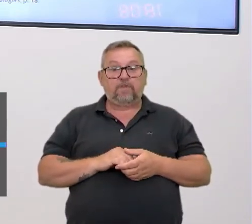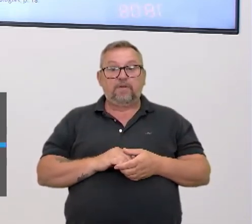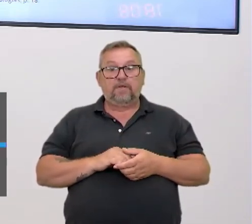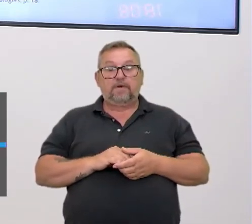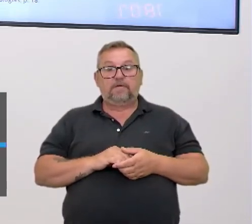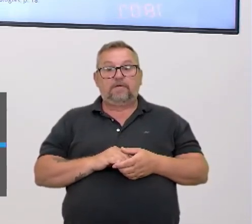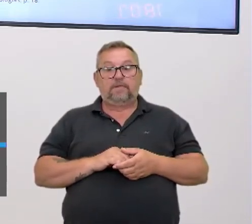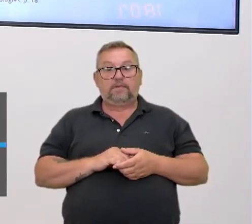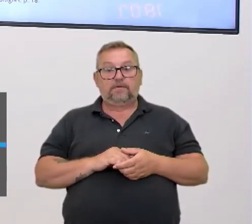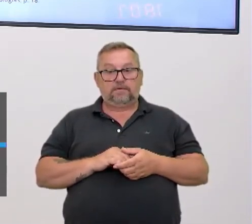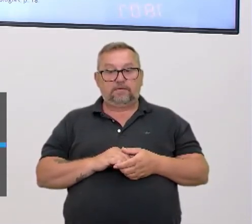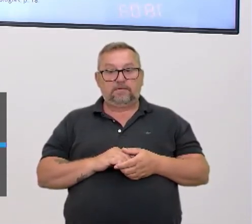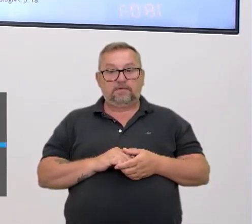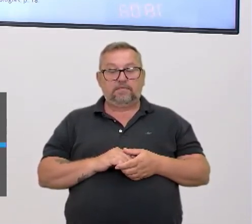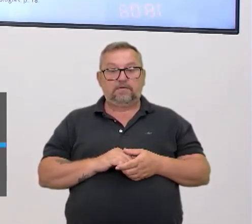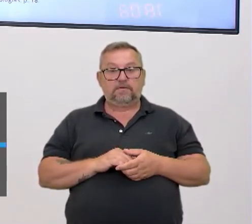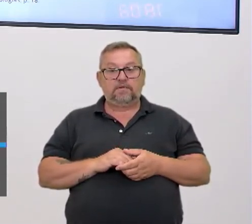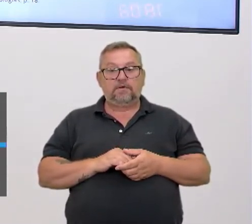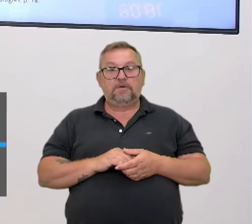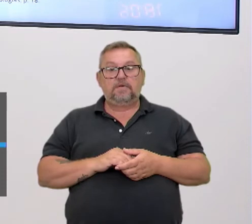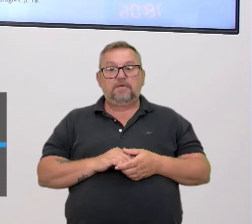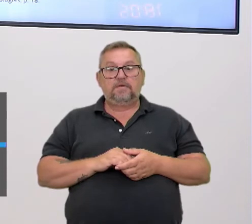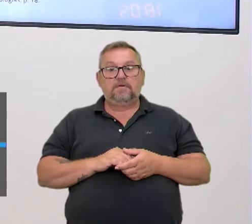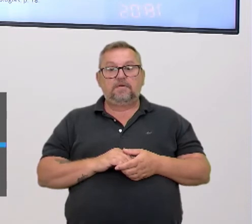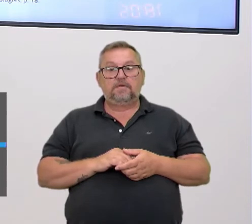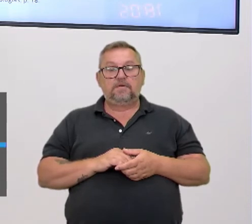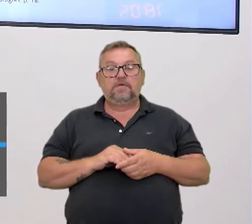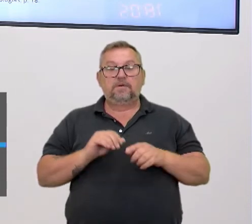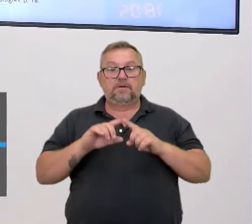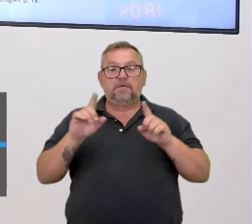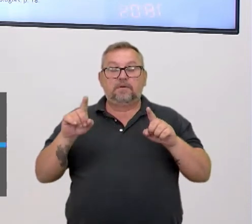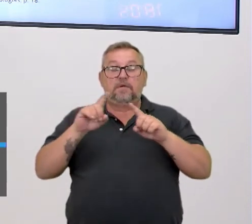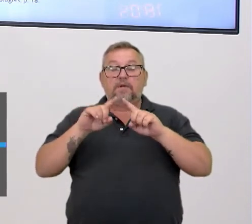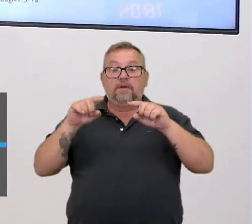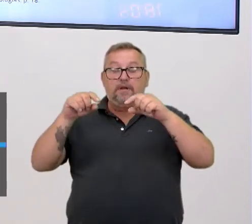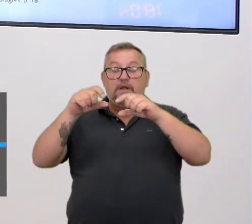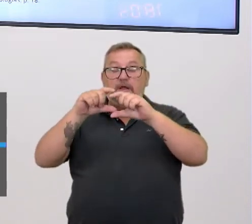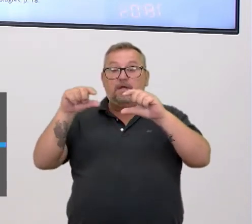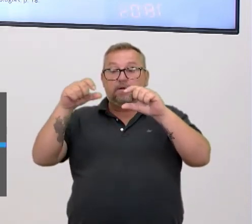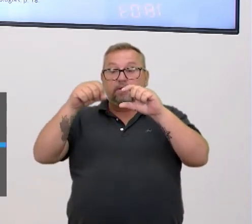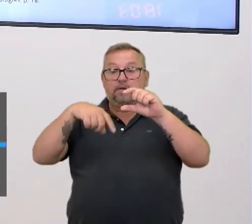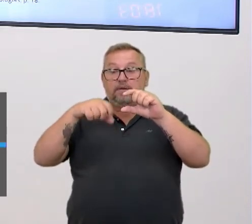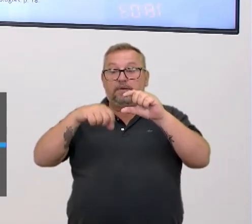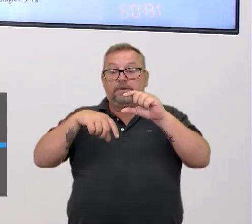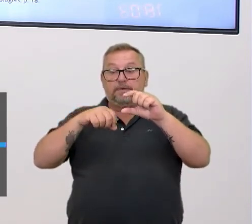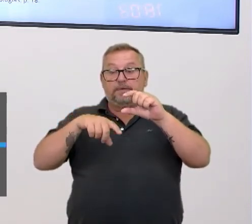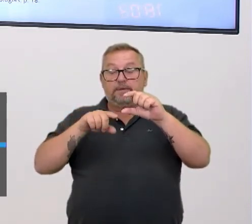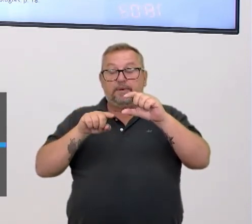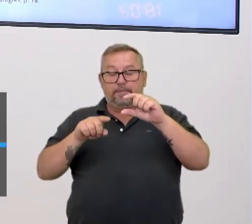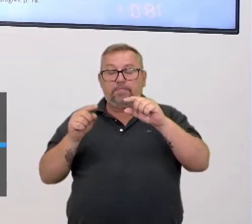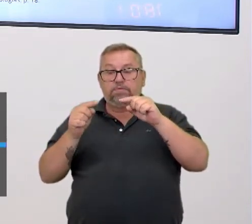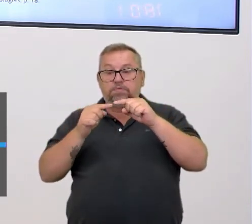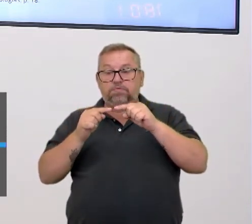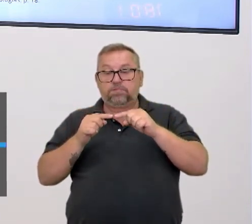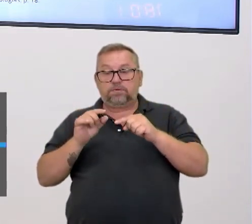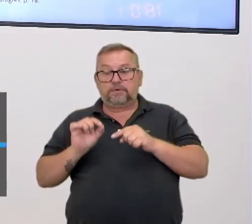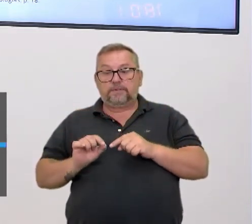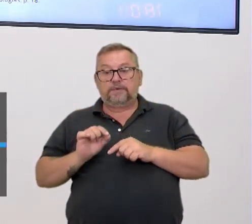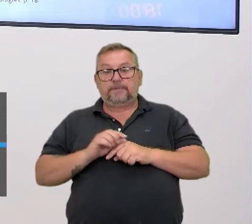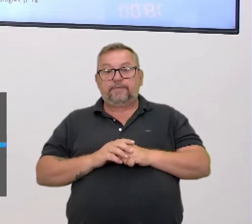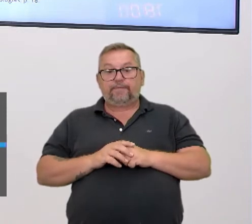encaixa nessa situação aqui, ó, nesse ramo, né, que vai aí do diagrama de fluxo, tá